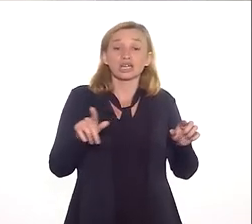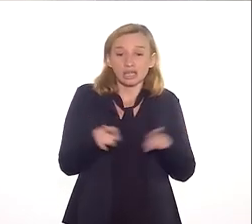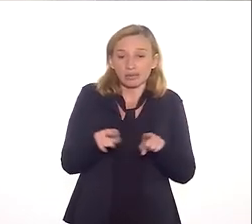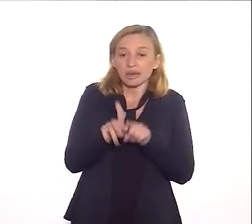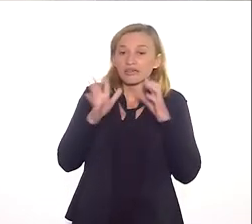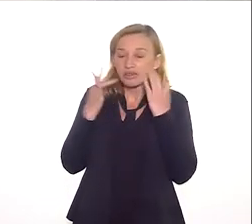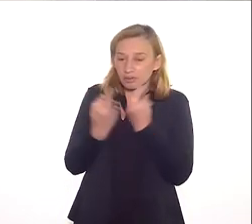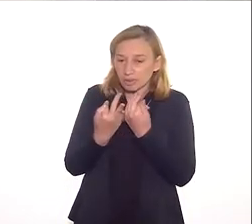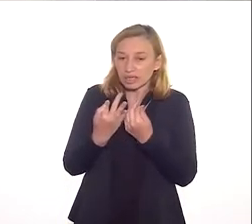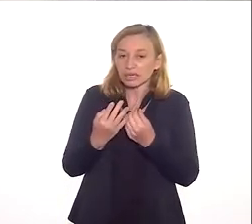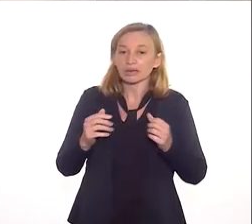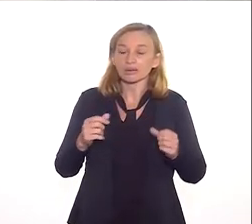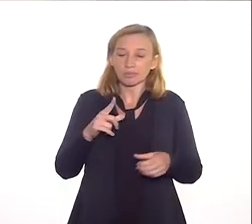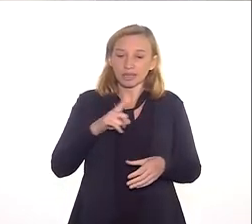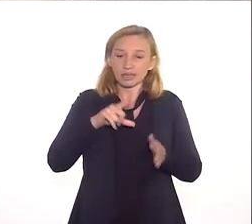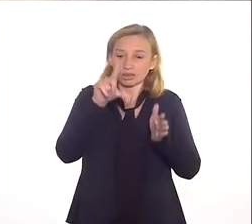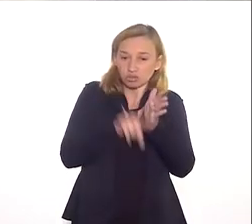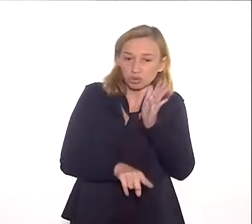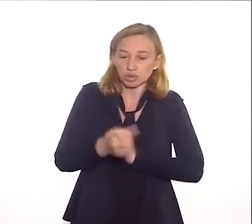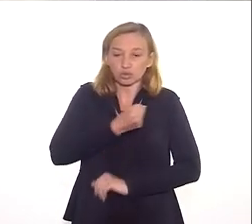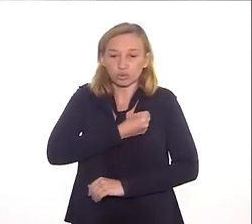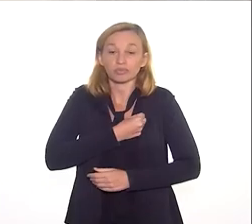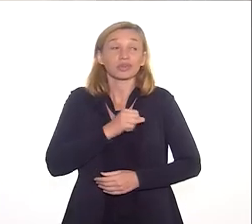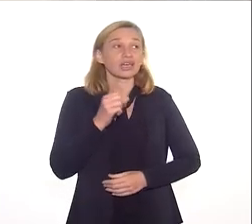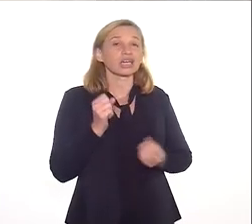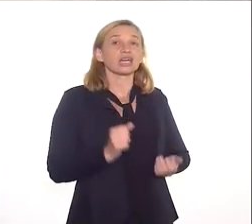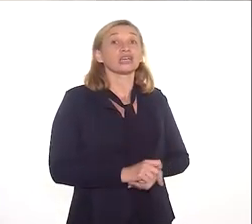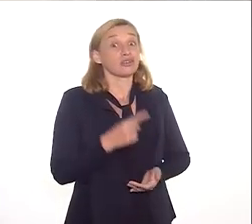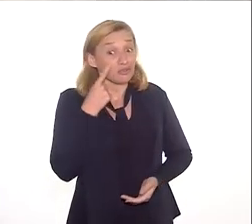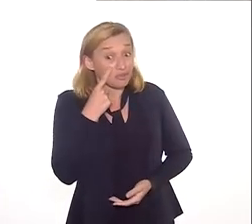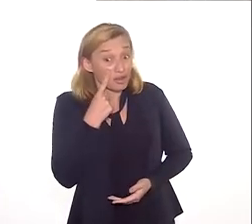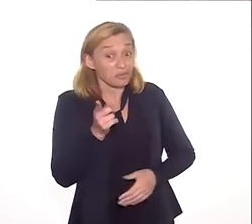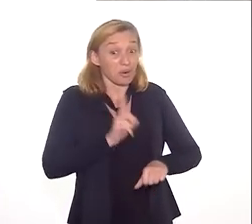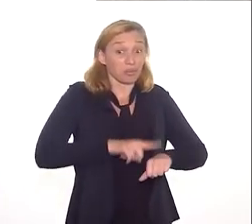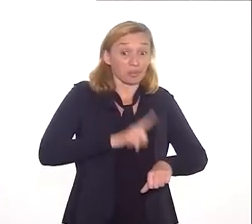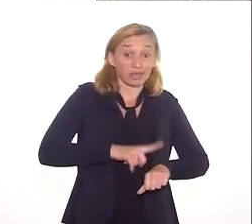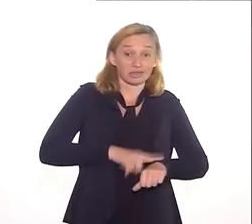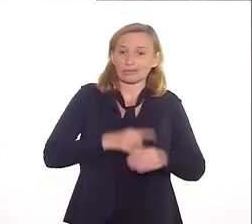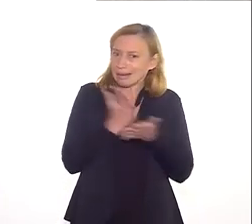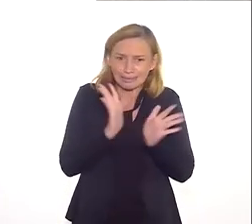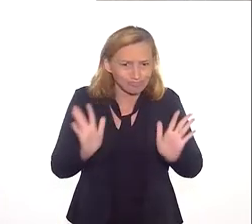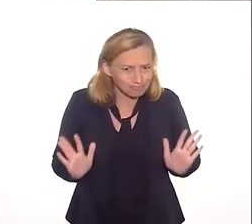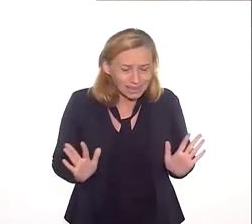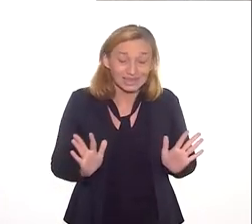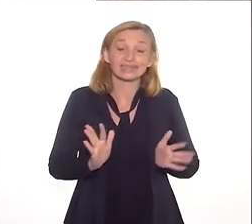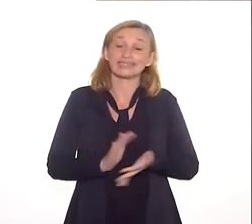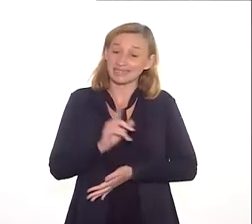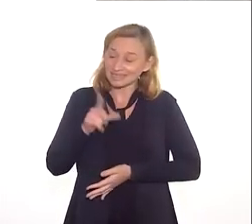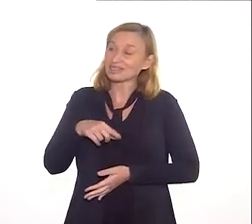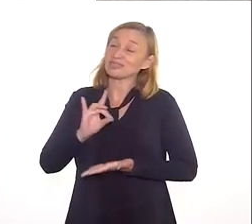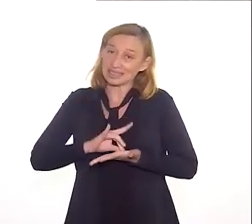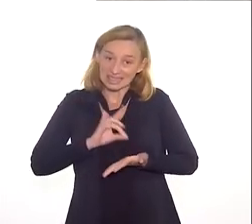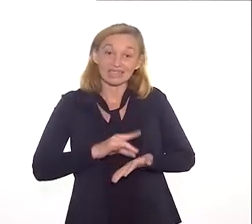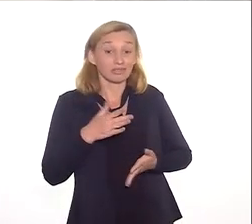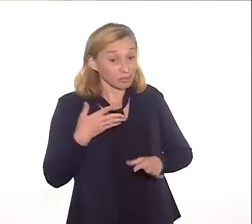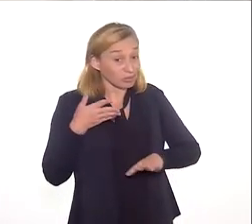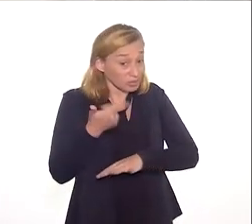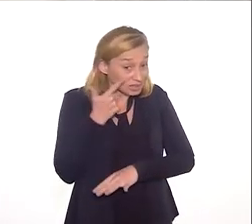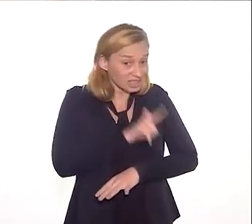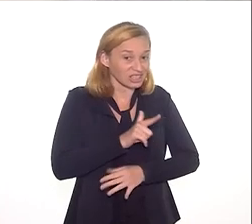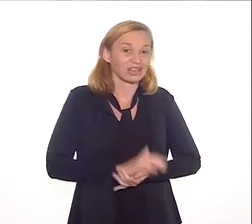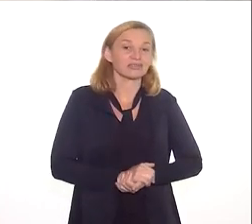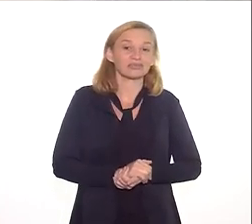seus familiares na outra ponta para a gente poder diminuir esses números. Tomara, a gente não vê a hora. Na verdade, a gente não vê a hora de se acabar, né, doutor? É Mas vamos verdade.